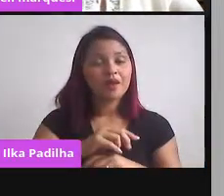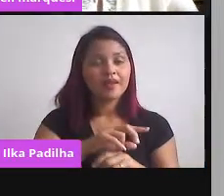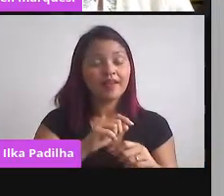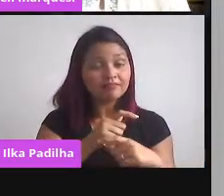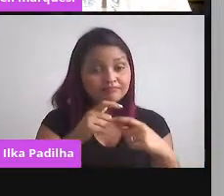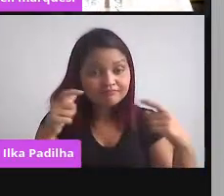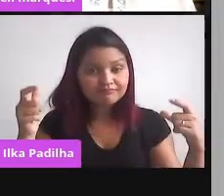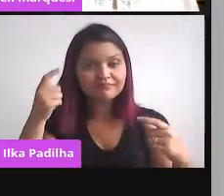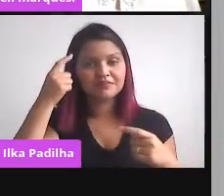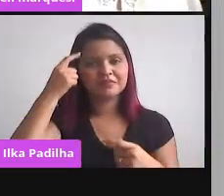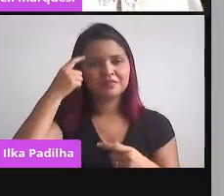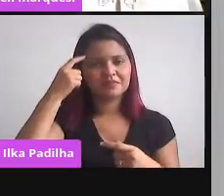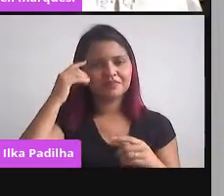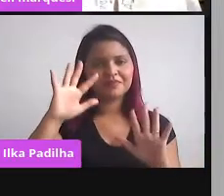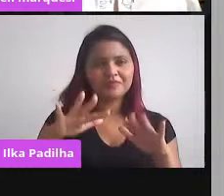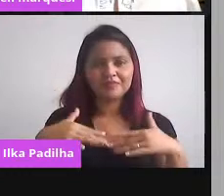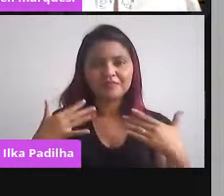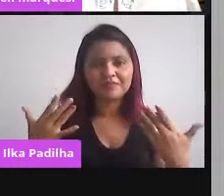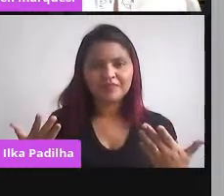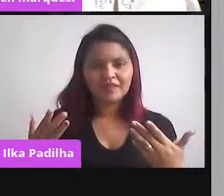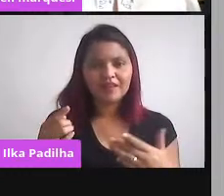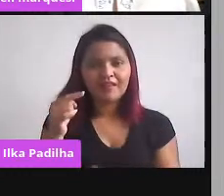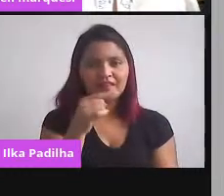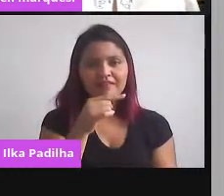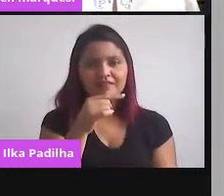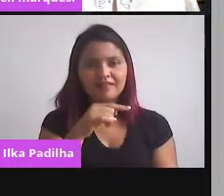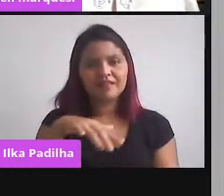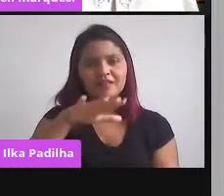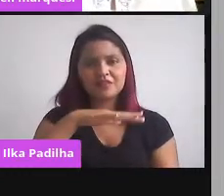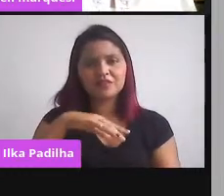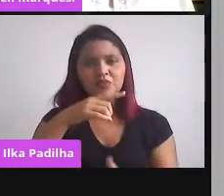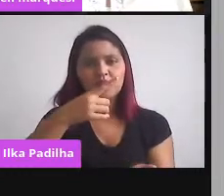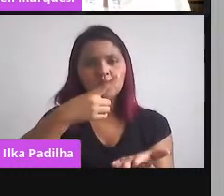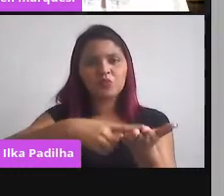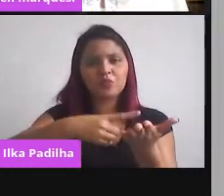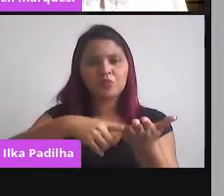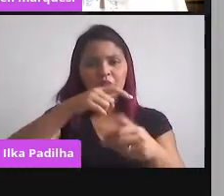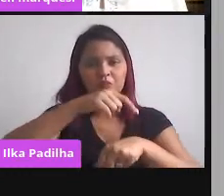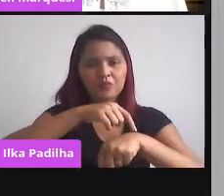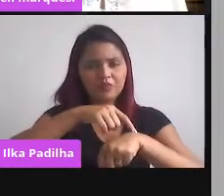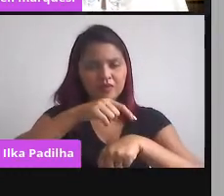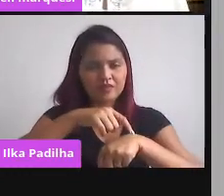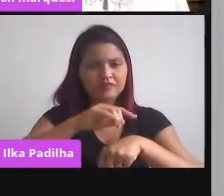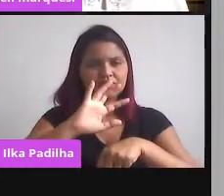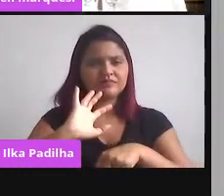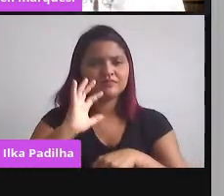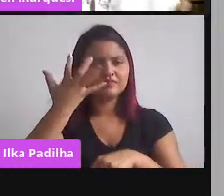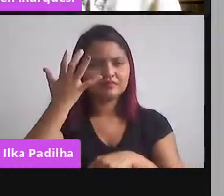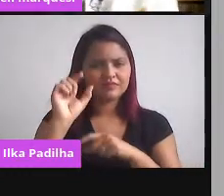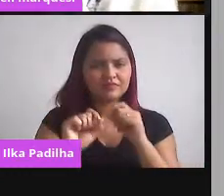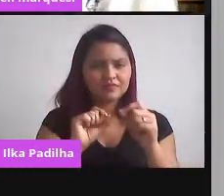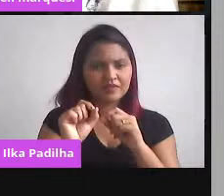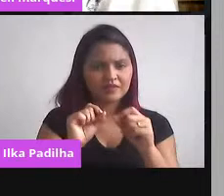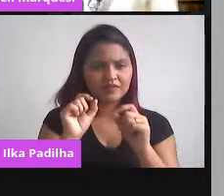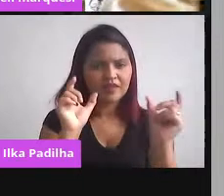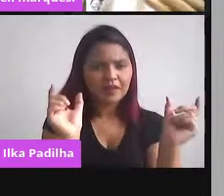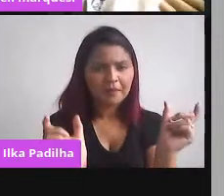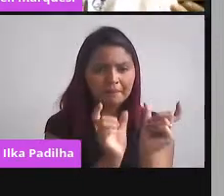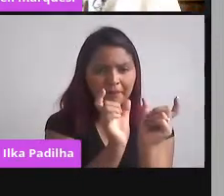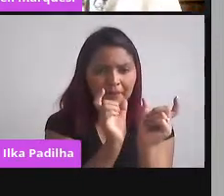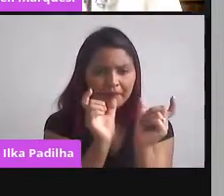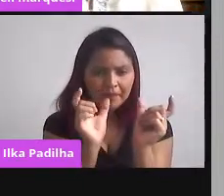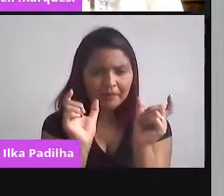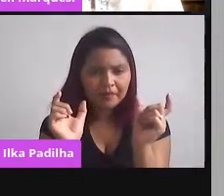da transfrástica, né, a ênfase se deu em elementos linguísticos, por meio dos quais sentenças são combinadas em